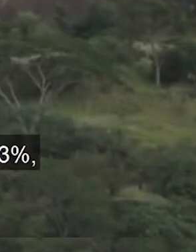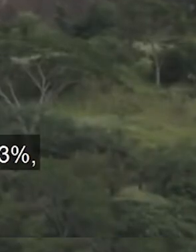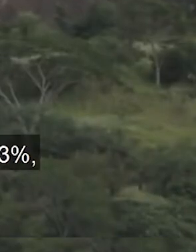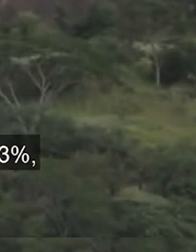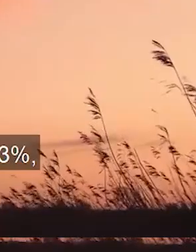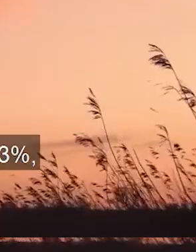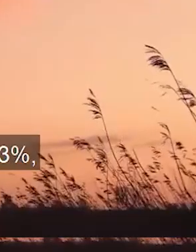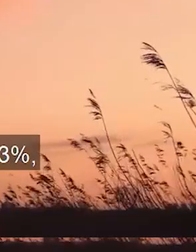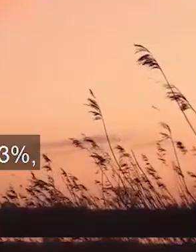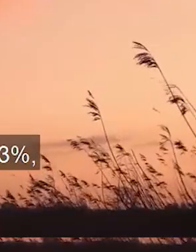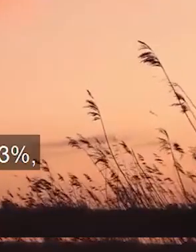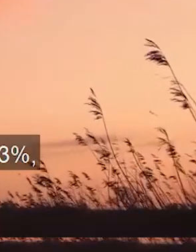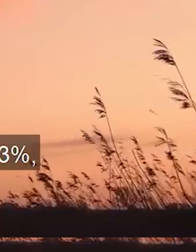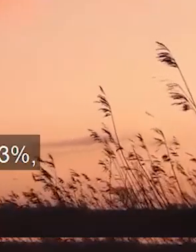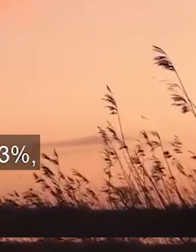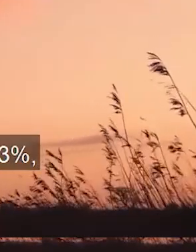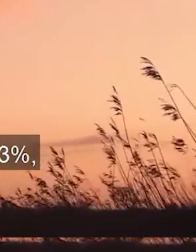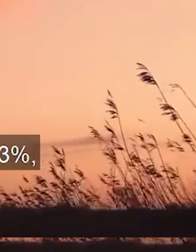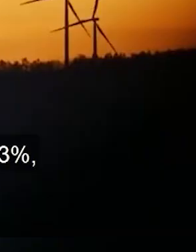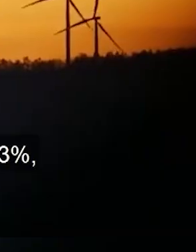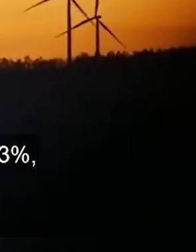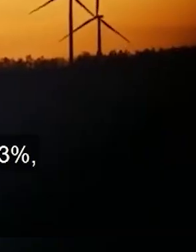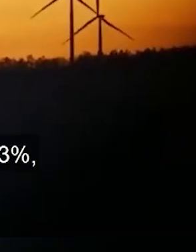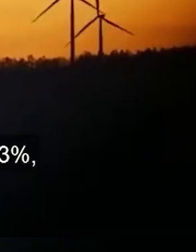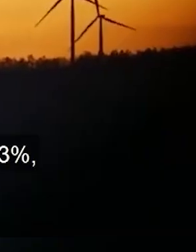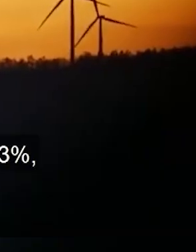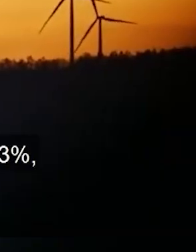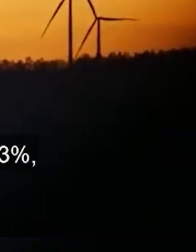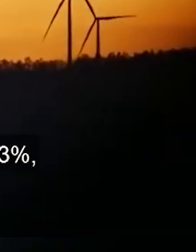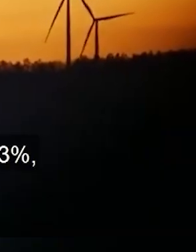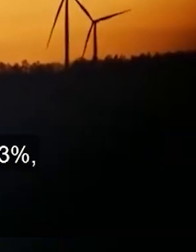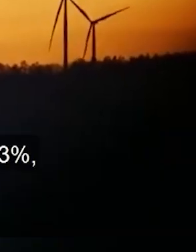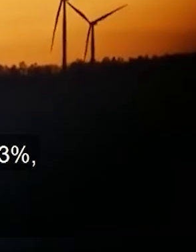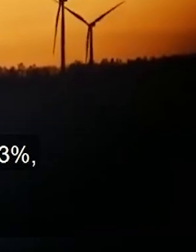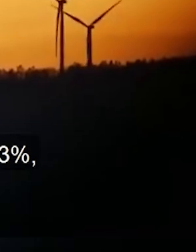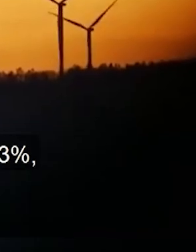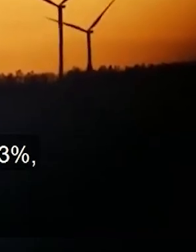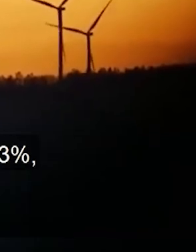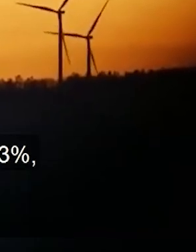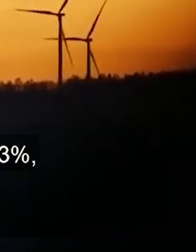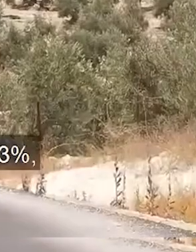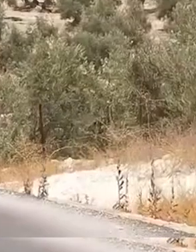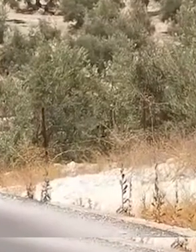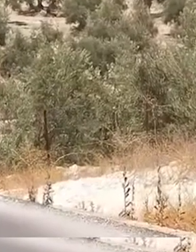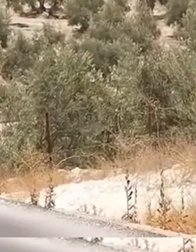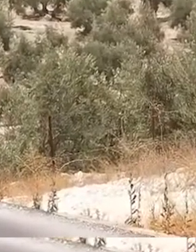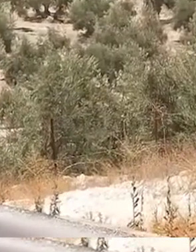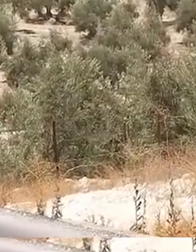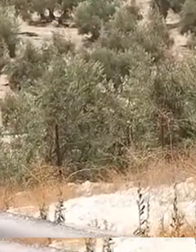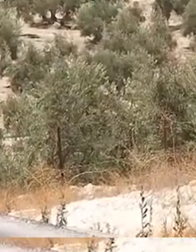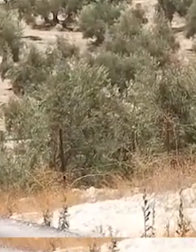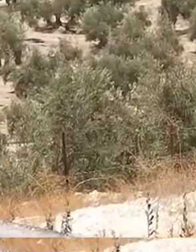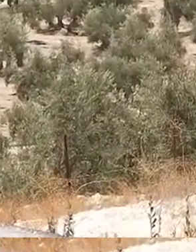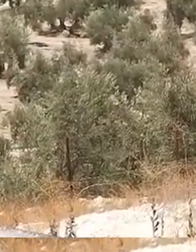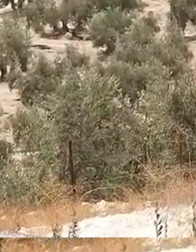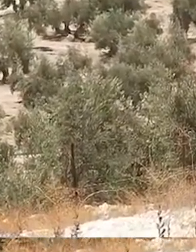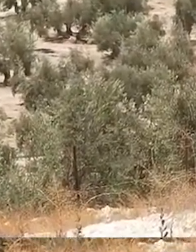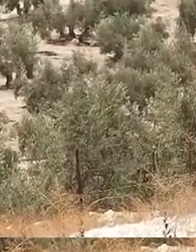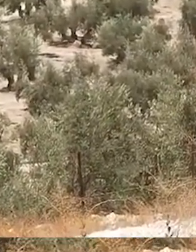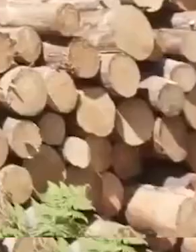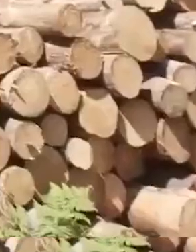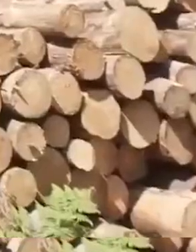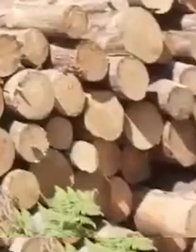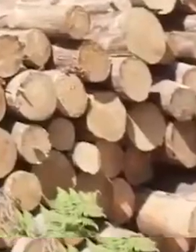59,6%, seguida pela eólica, que conquistou no ano passado o segundo lugar com 9,3%, e pela de biomassa, em